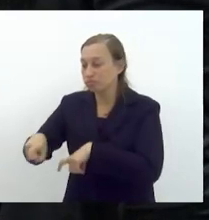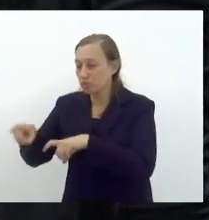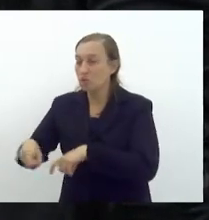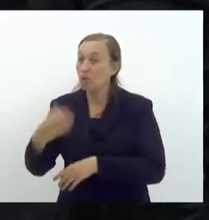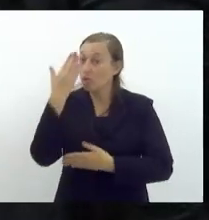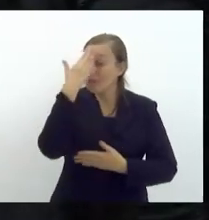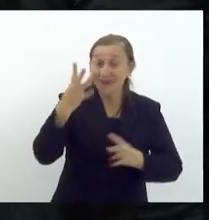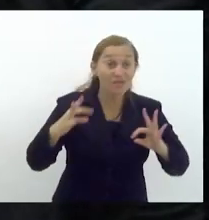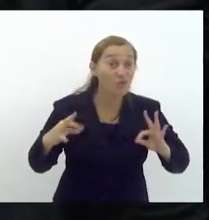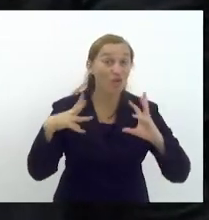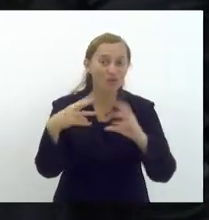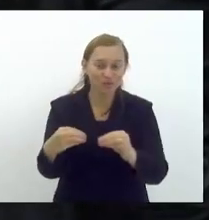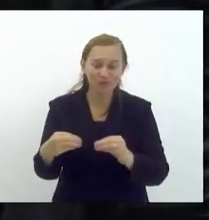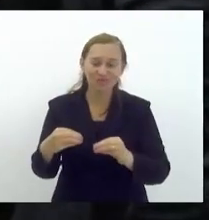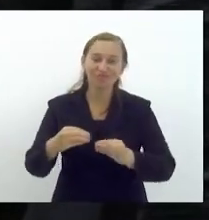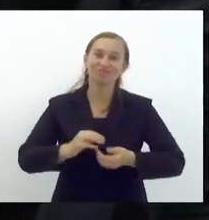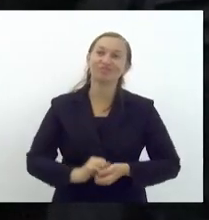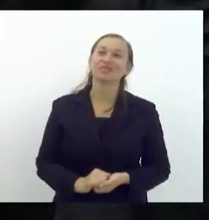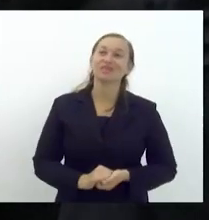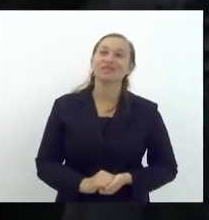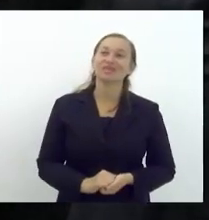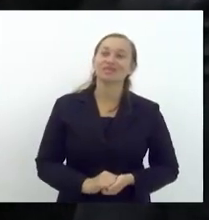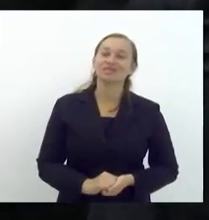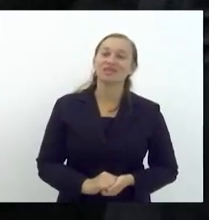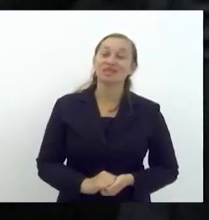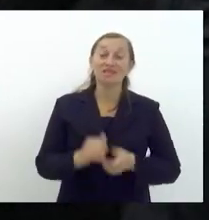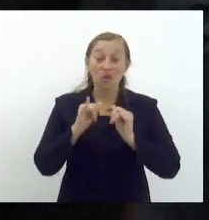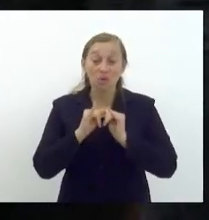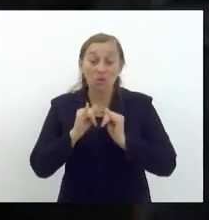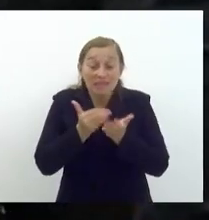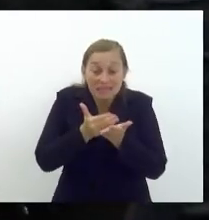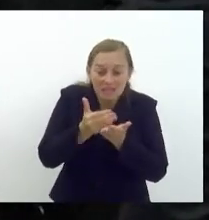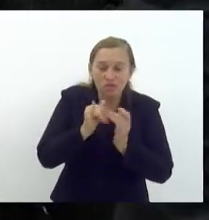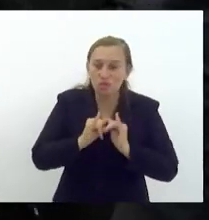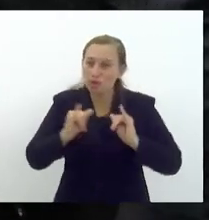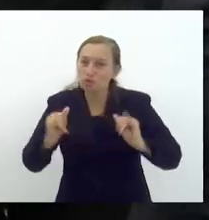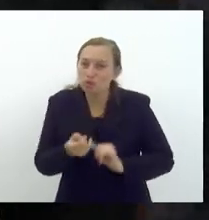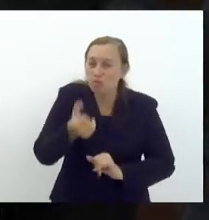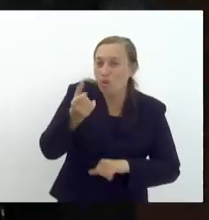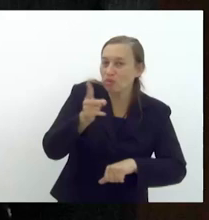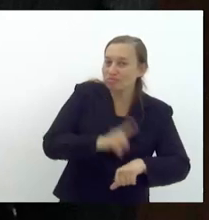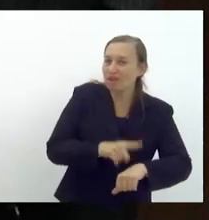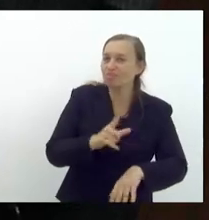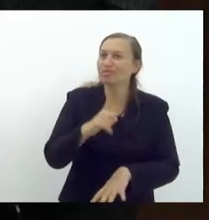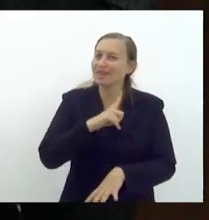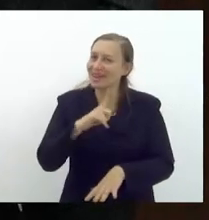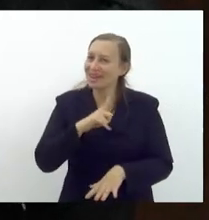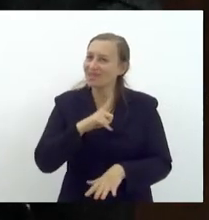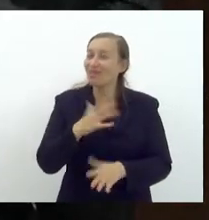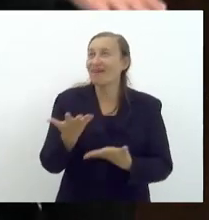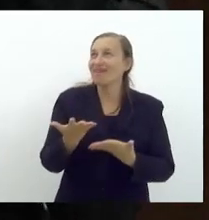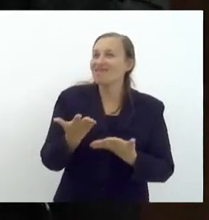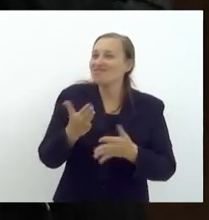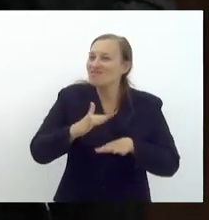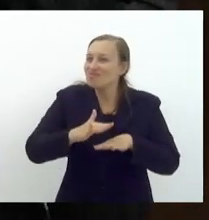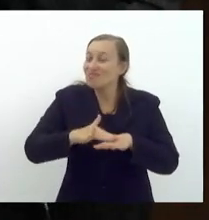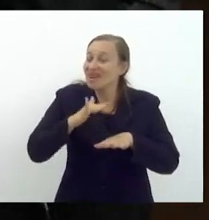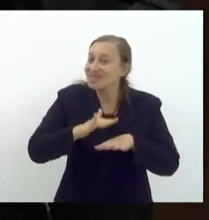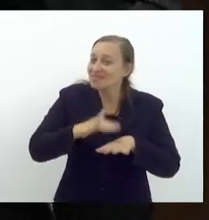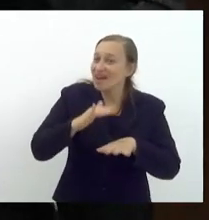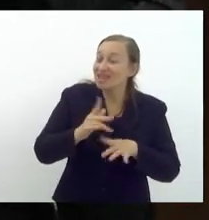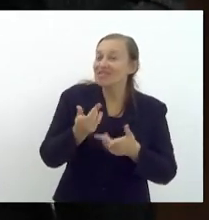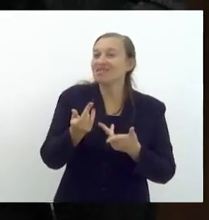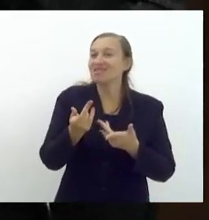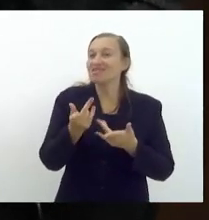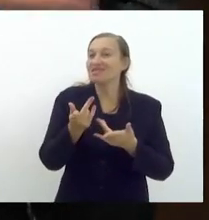senhor por tudo e isso é um pré anúncio de em pouco tempo teremos mais pessoas